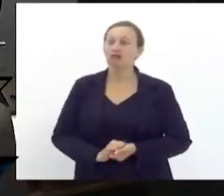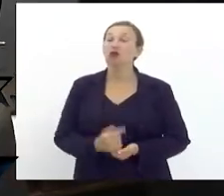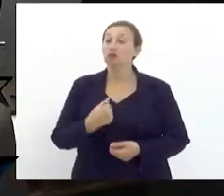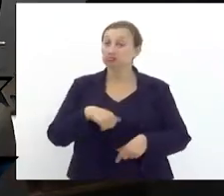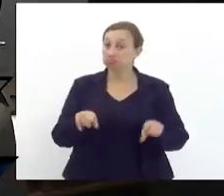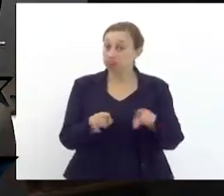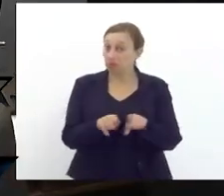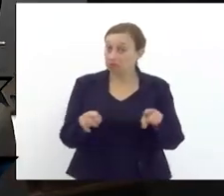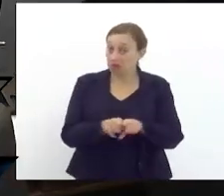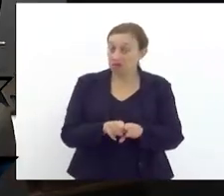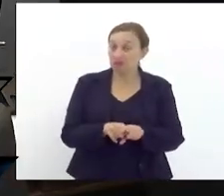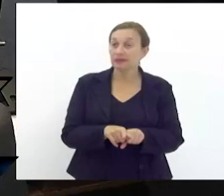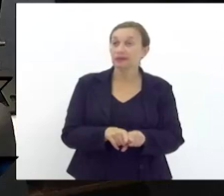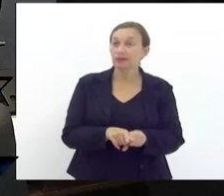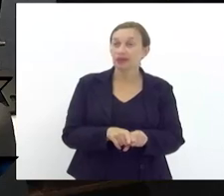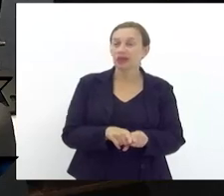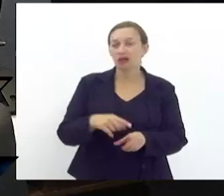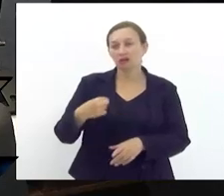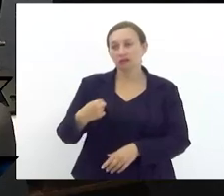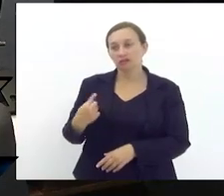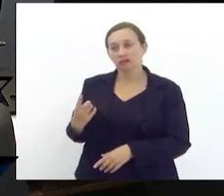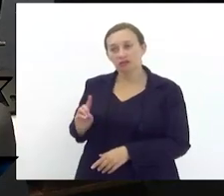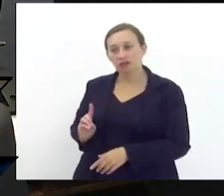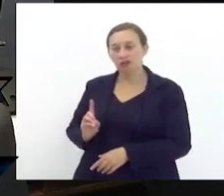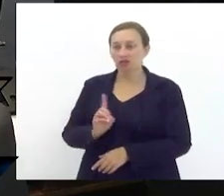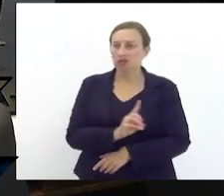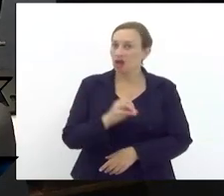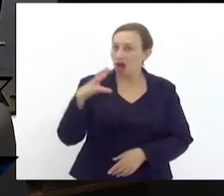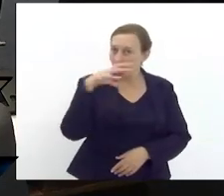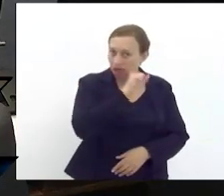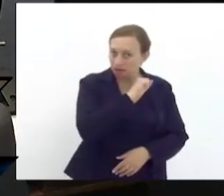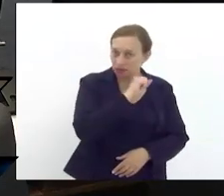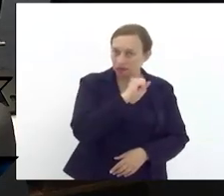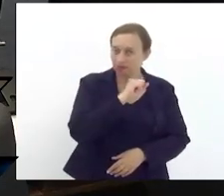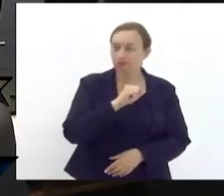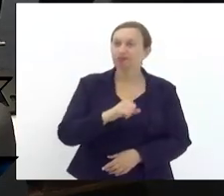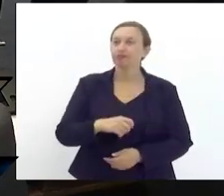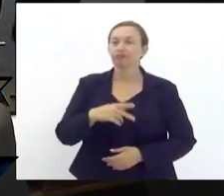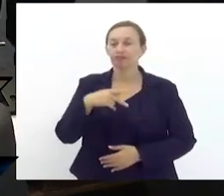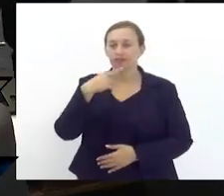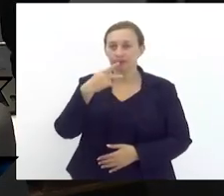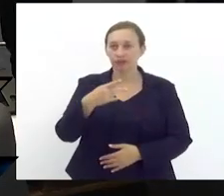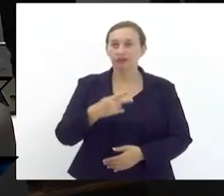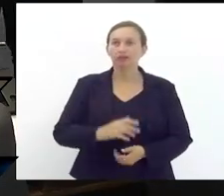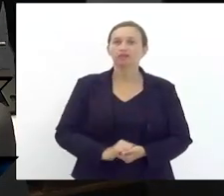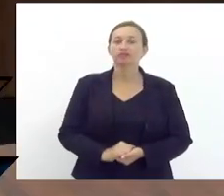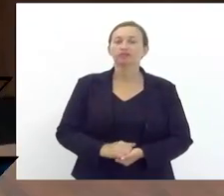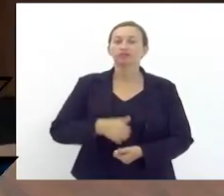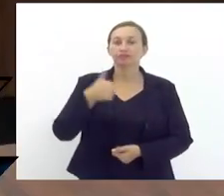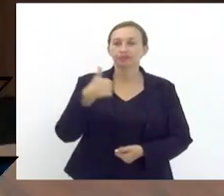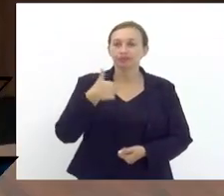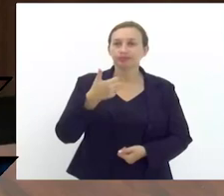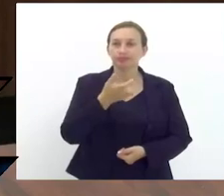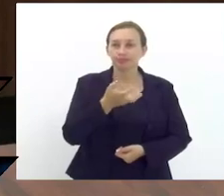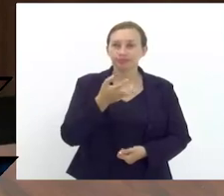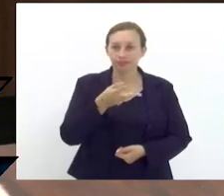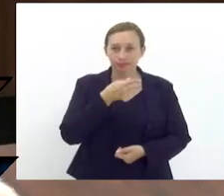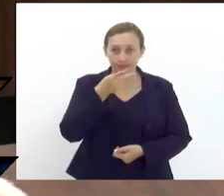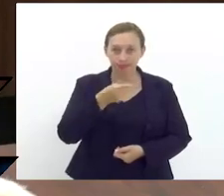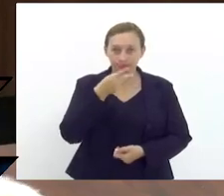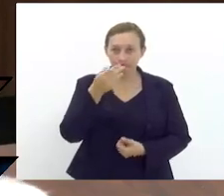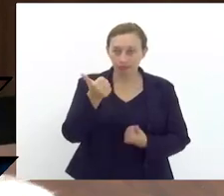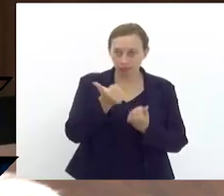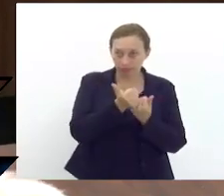também venho aqui rapidamente me posicionar primeiro eu queria dizer que